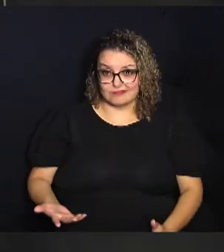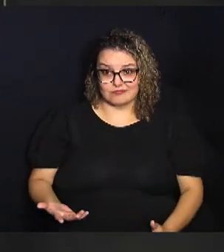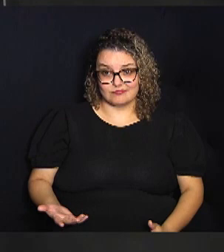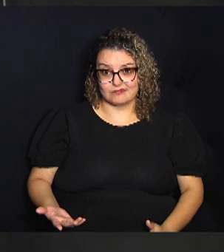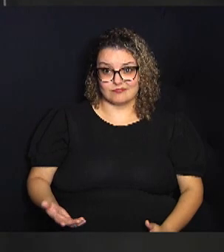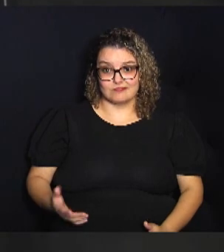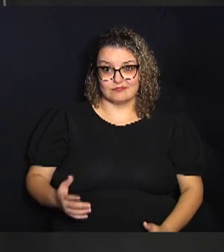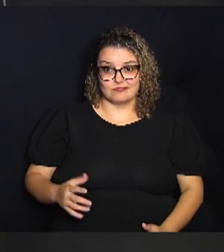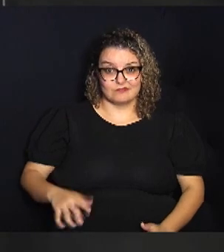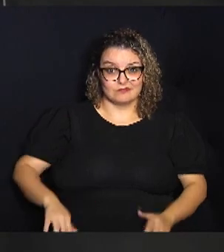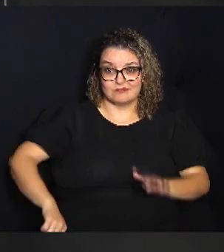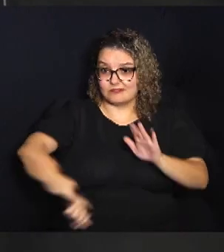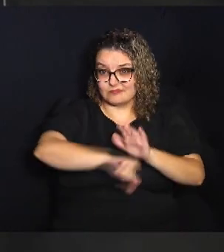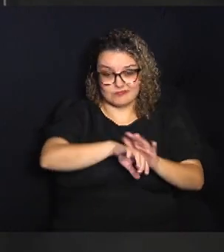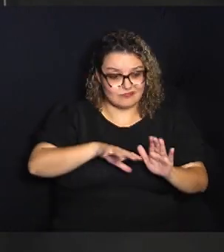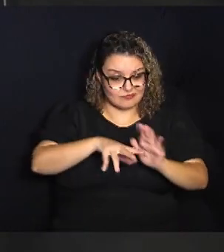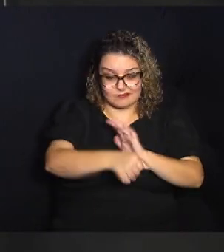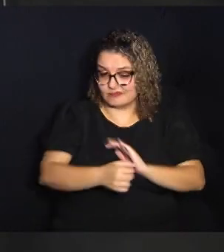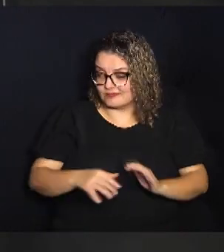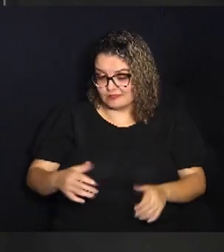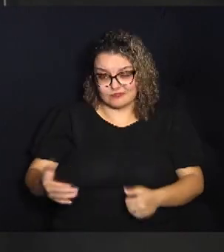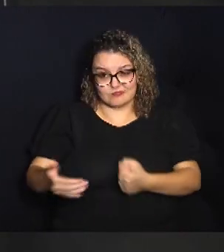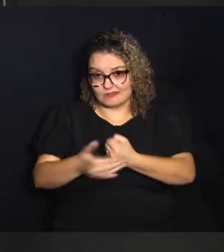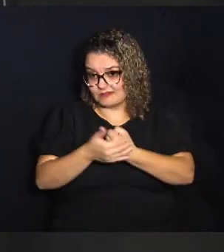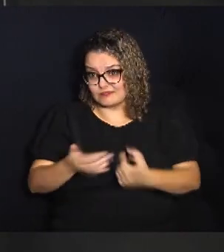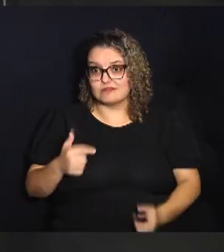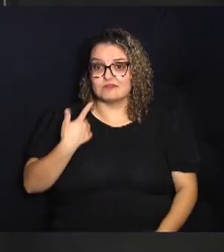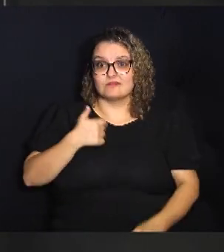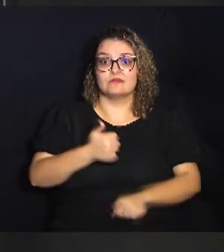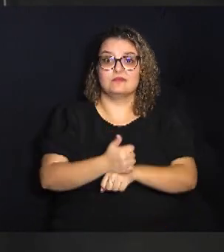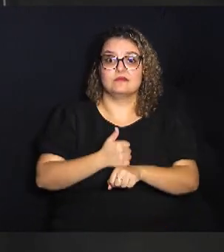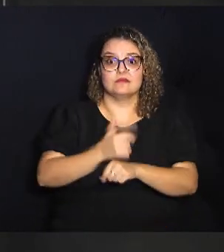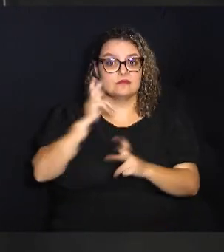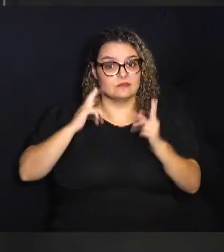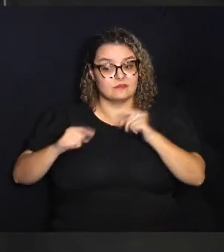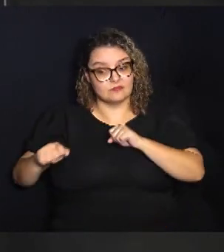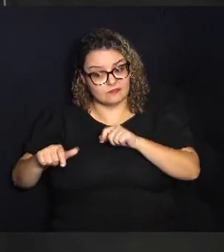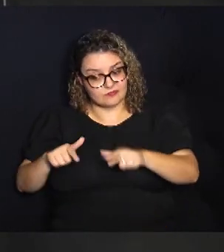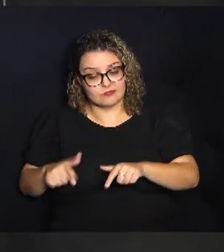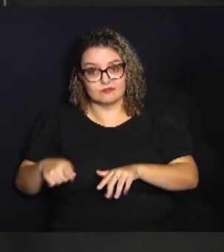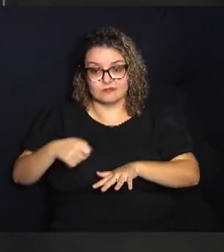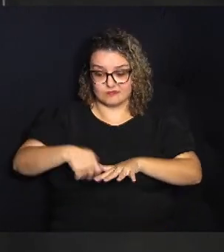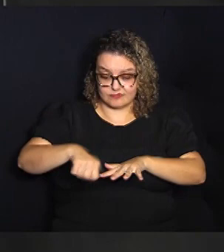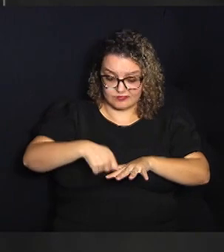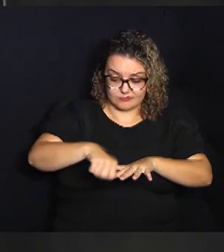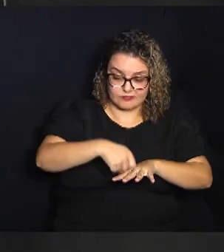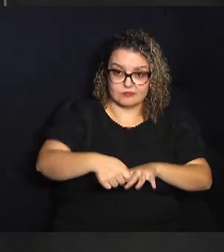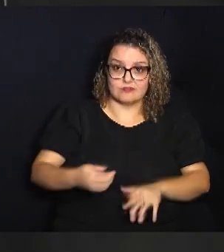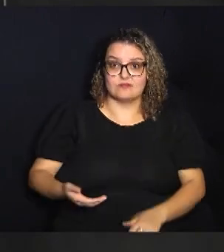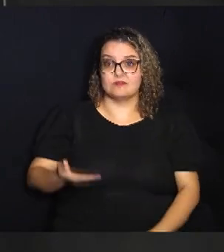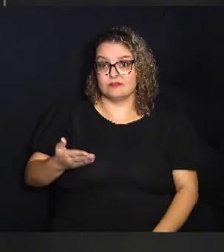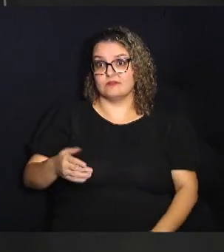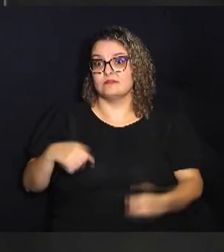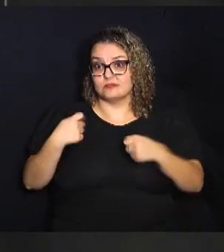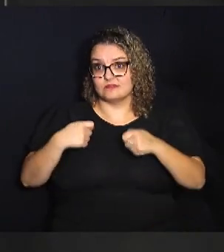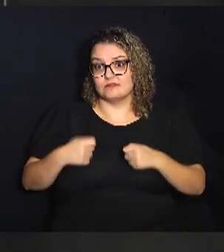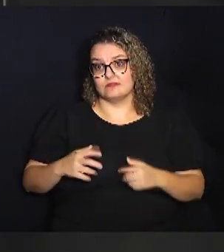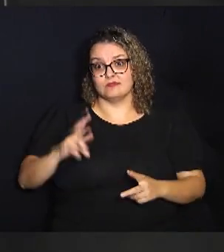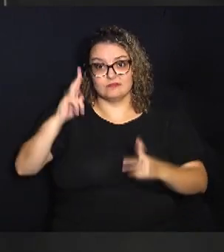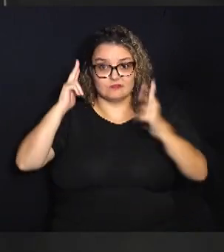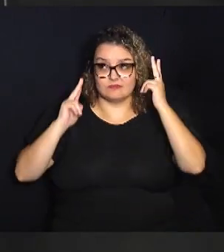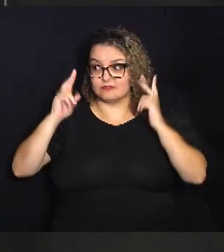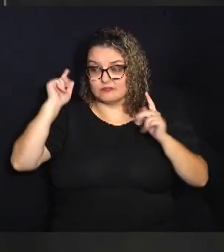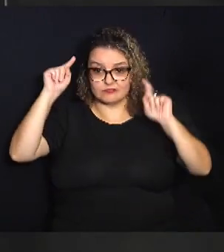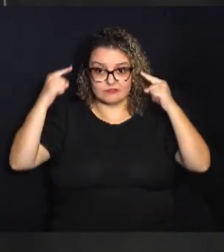escondido. Sim. E nós, profissional da beleza, o cabeleireiro, a manicure, você mesmo, quando precisava cuidar do teu